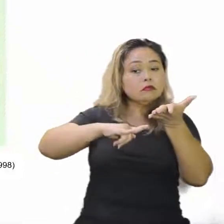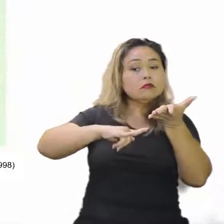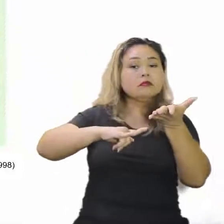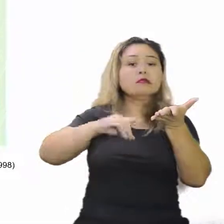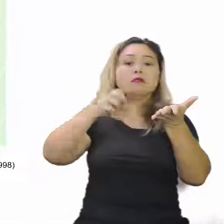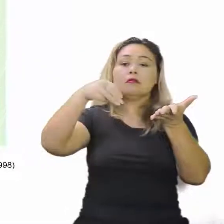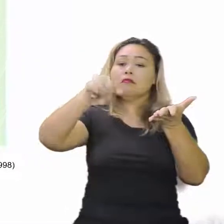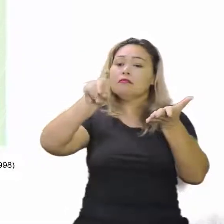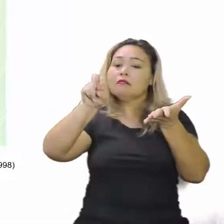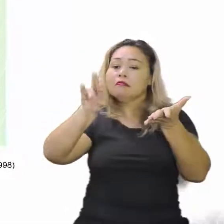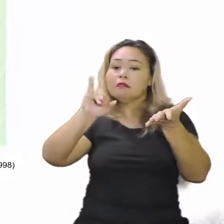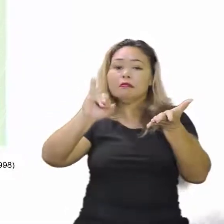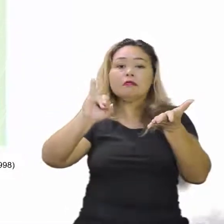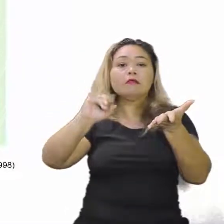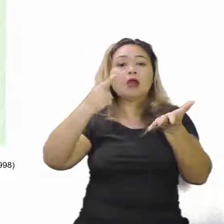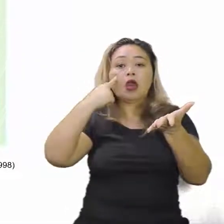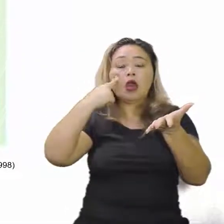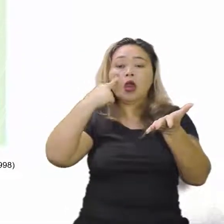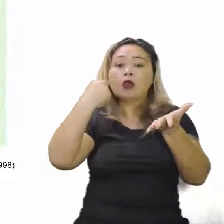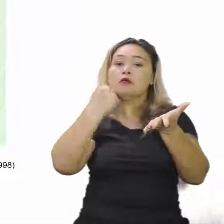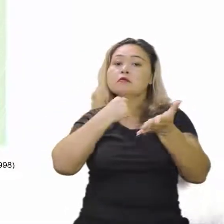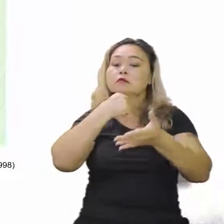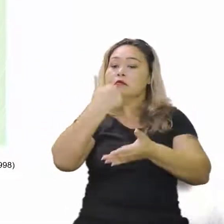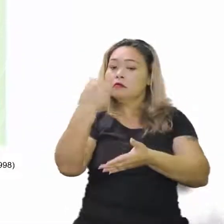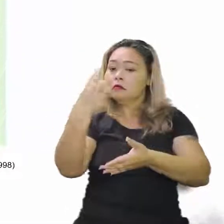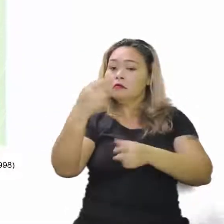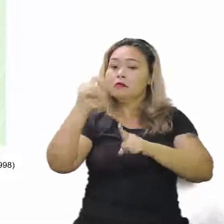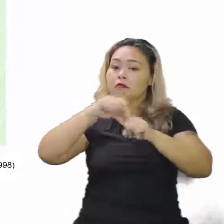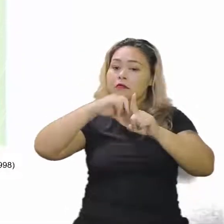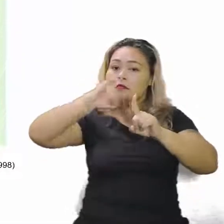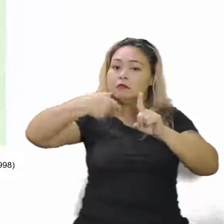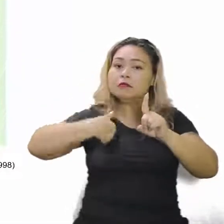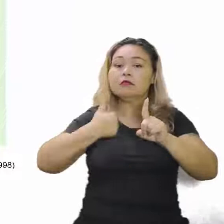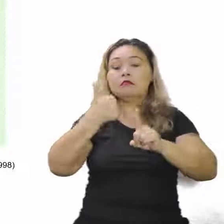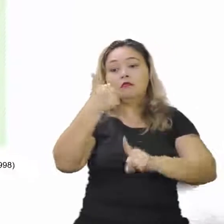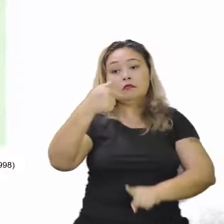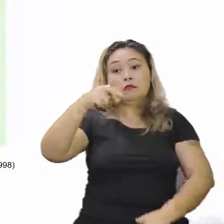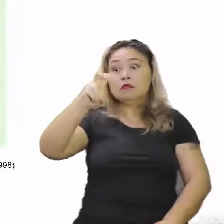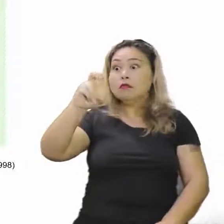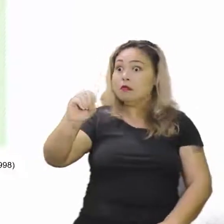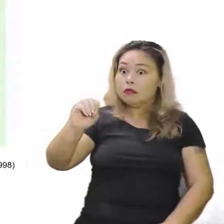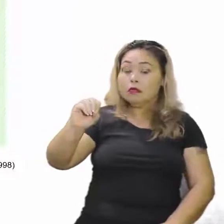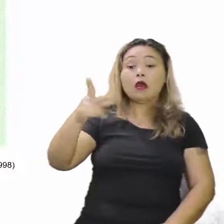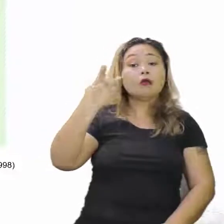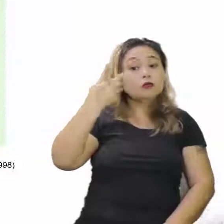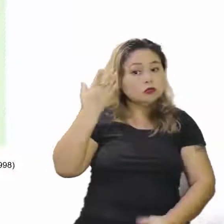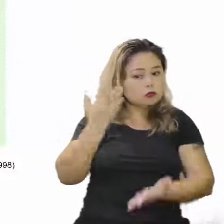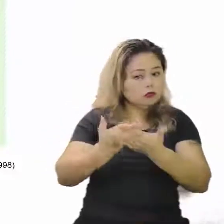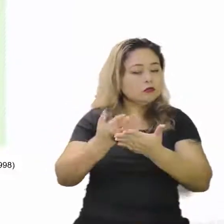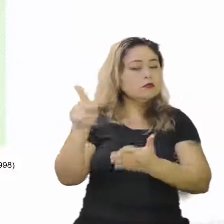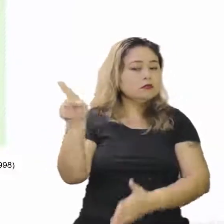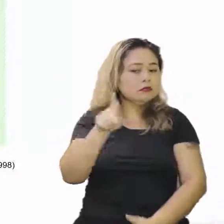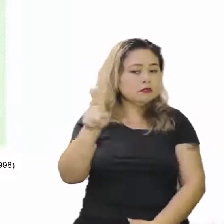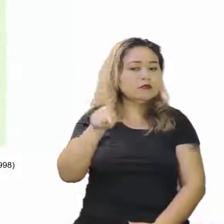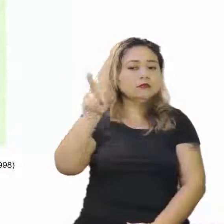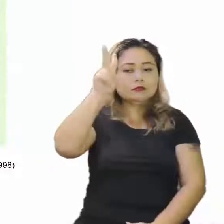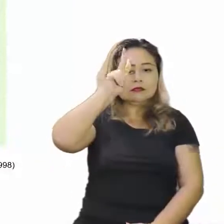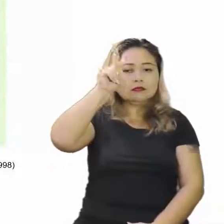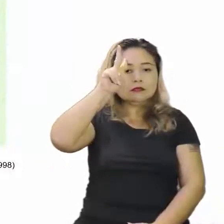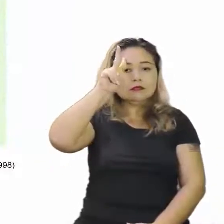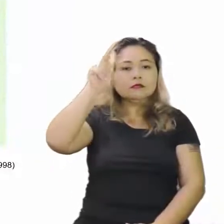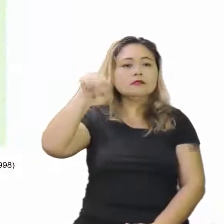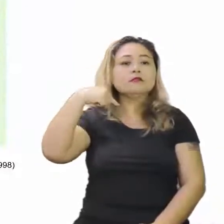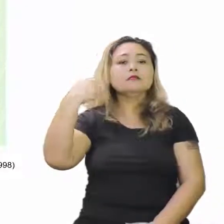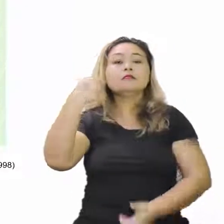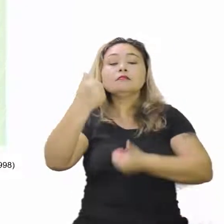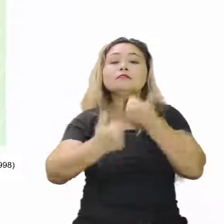Tratado de Madrid. Olha quando é que é afirmado. 3/1/1750. Você viu isso com os professores de História. Veja o